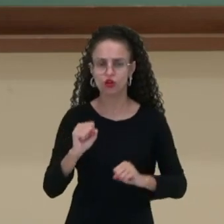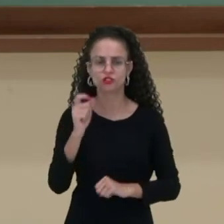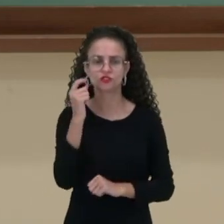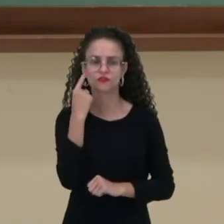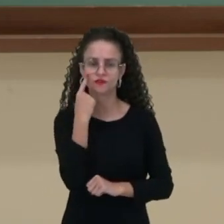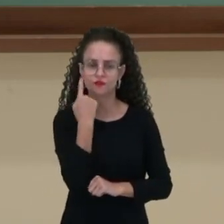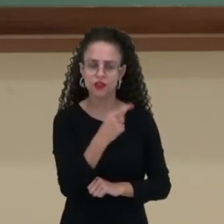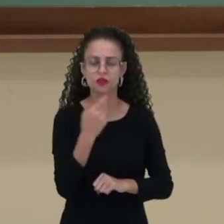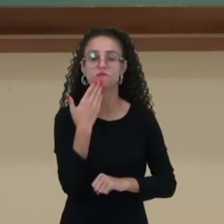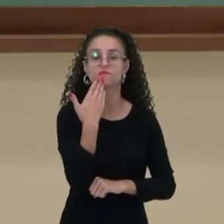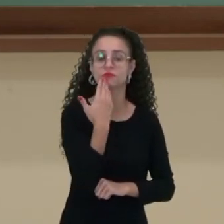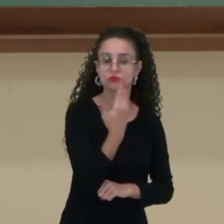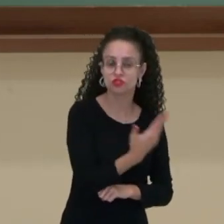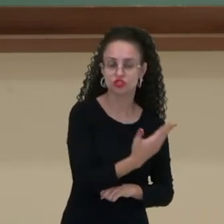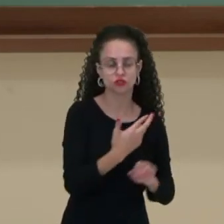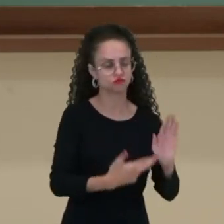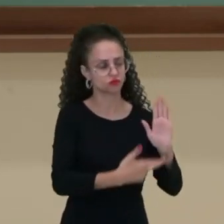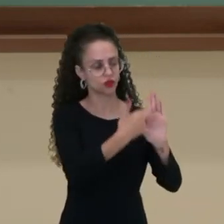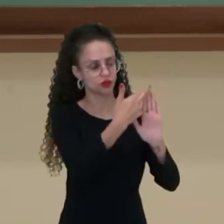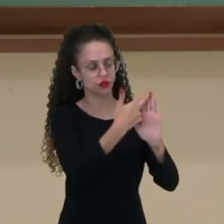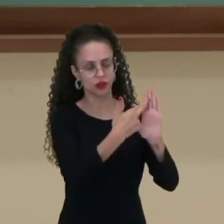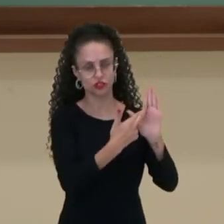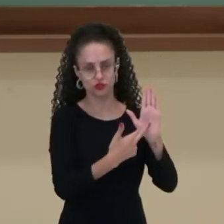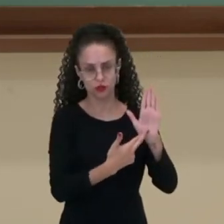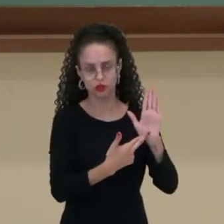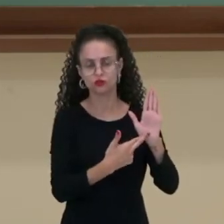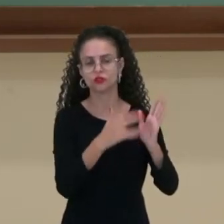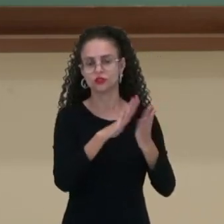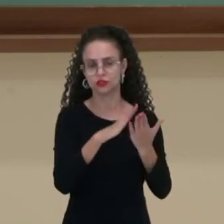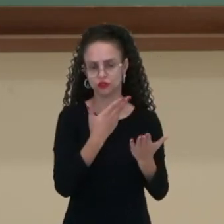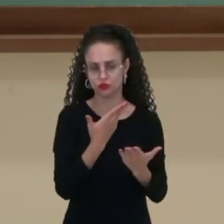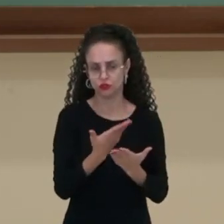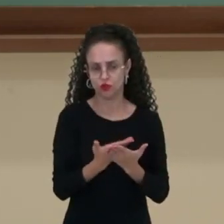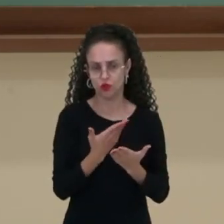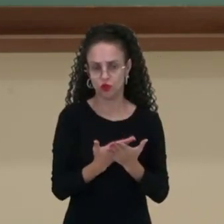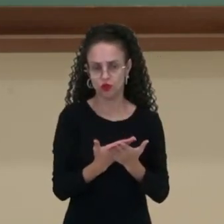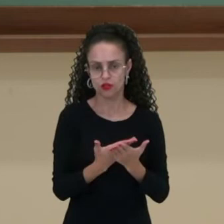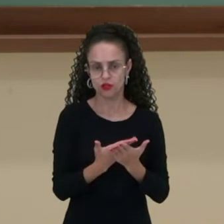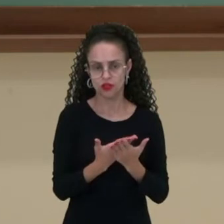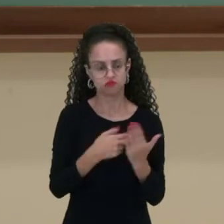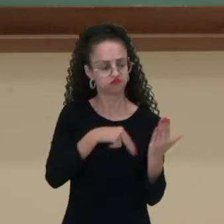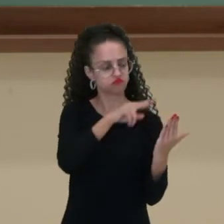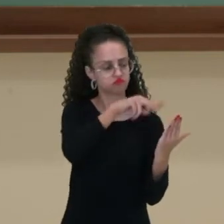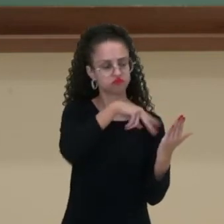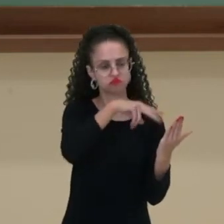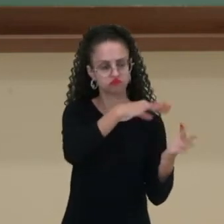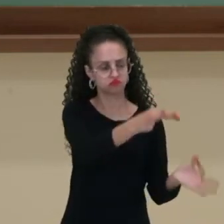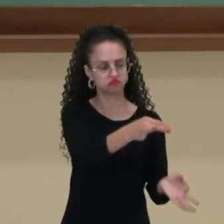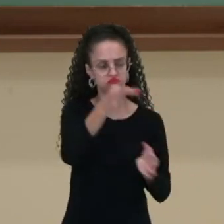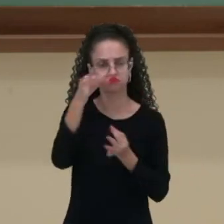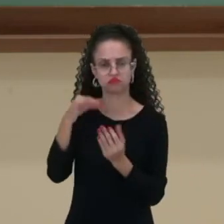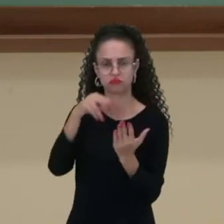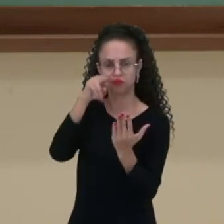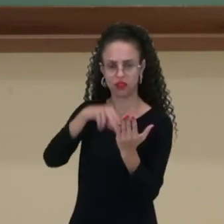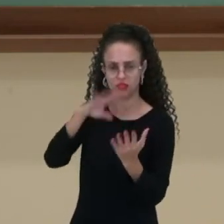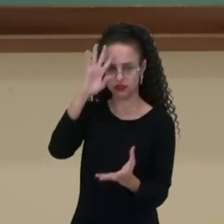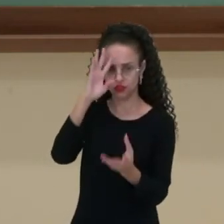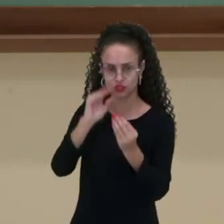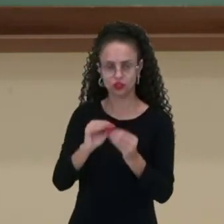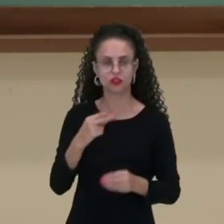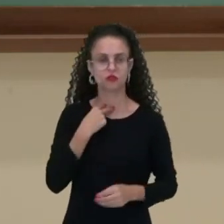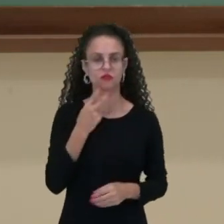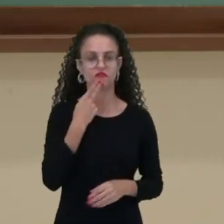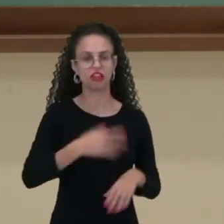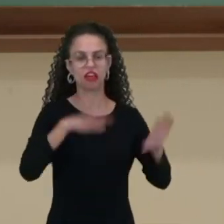acessar, solicitar o regimento da escola para que seja lido e entendido Você não pode falar